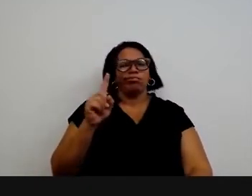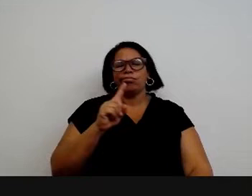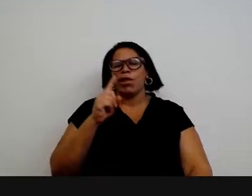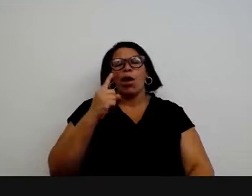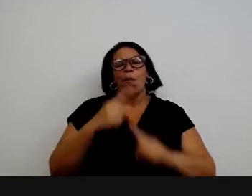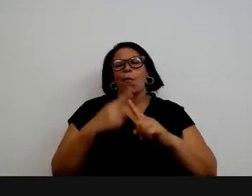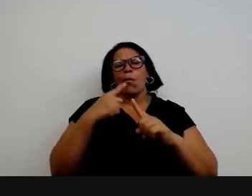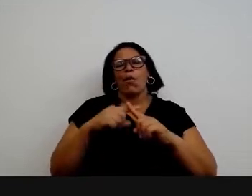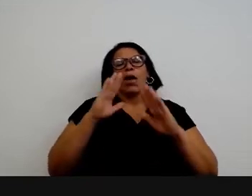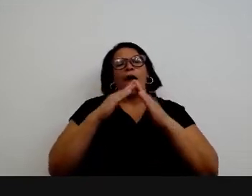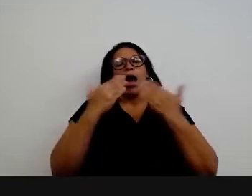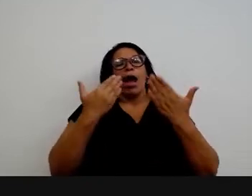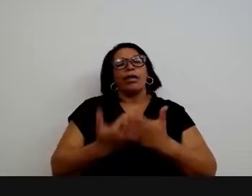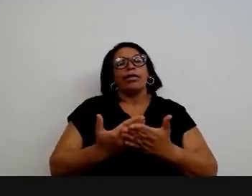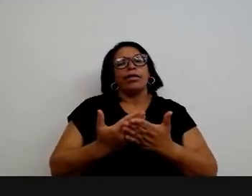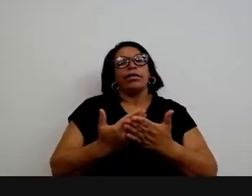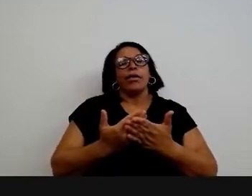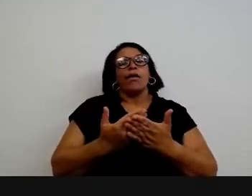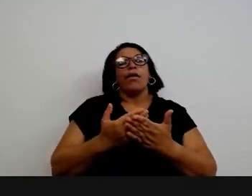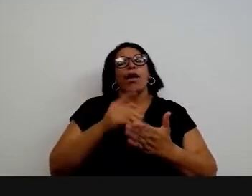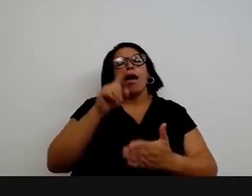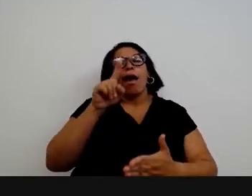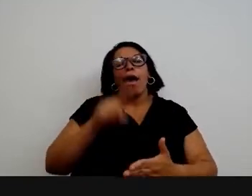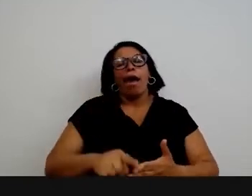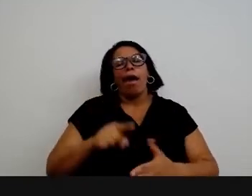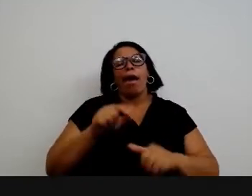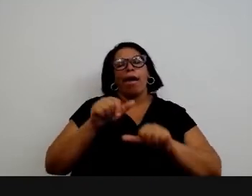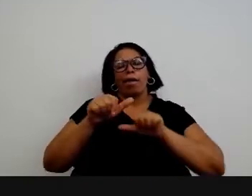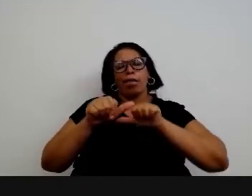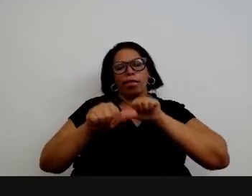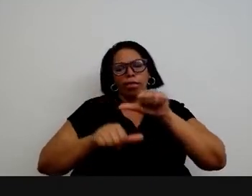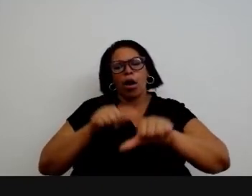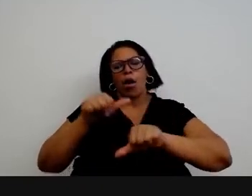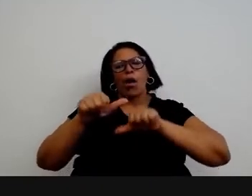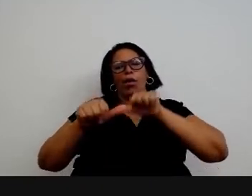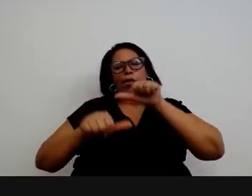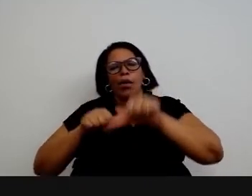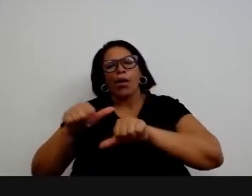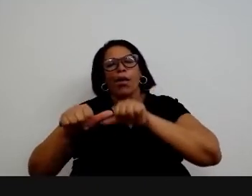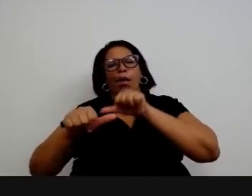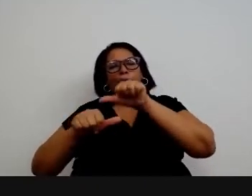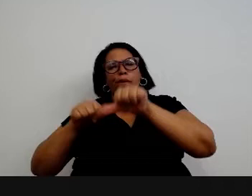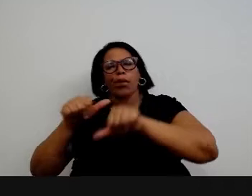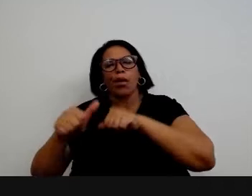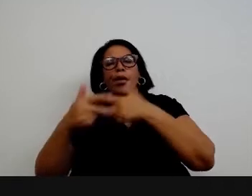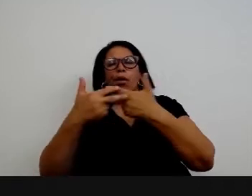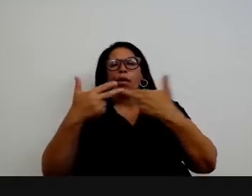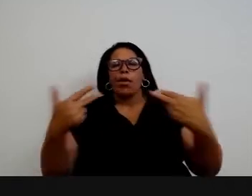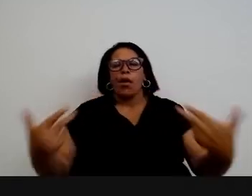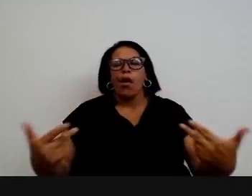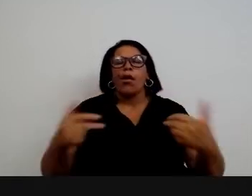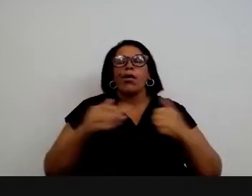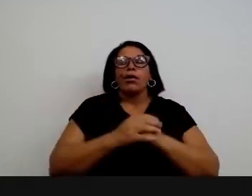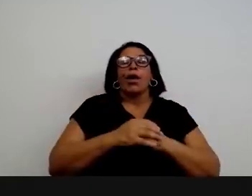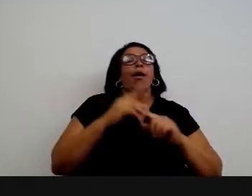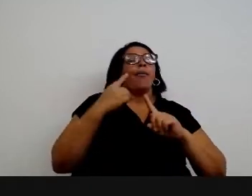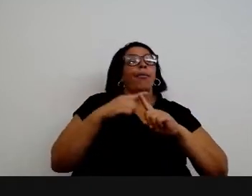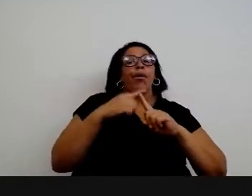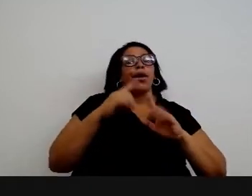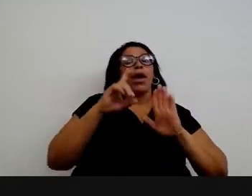por vezes, passam por lógicas de alteração de corpo de acordo com a lógica de alteração da mesa